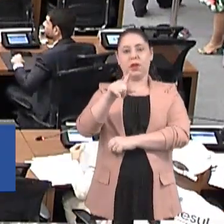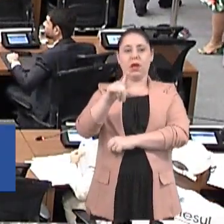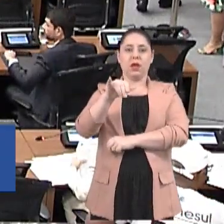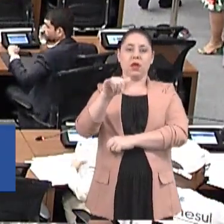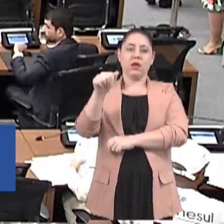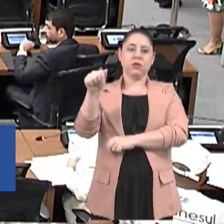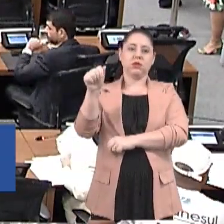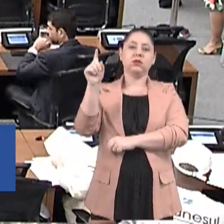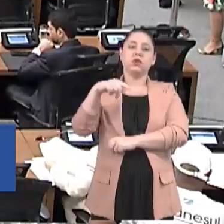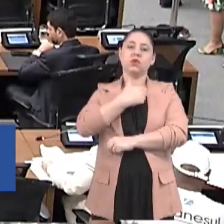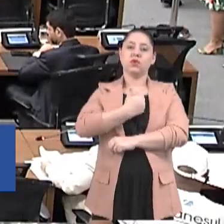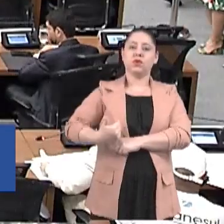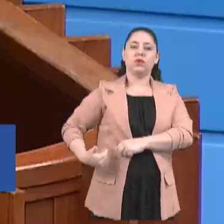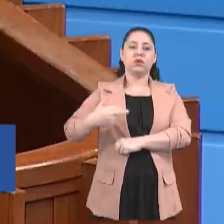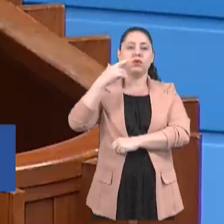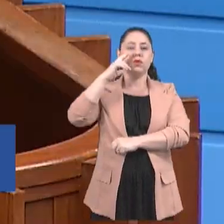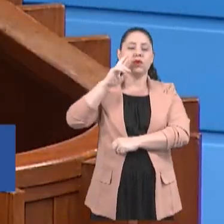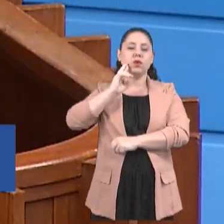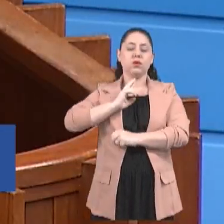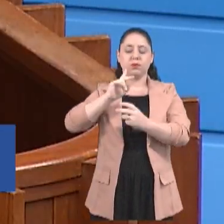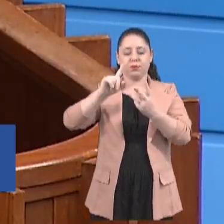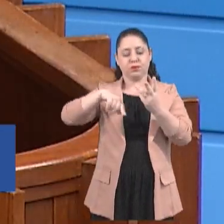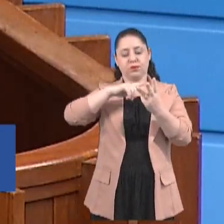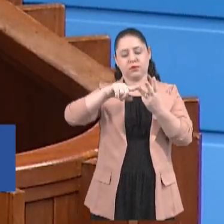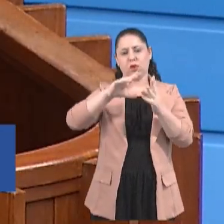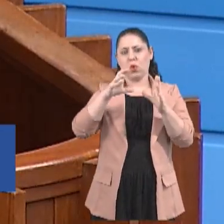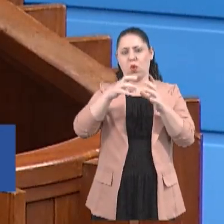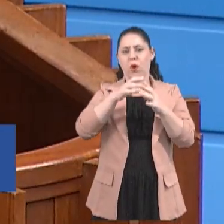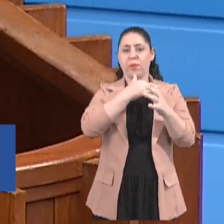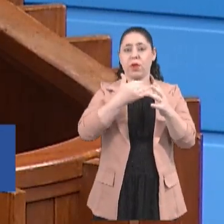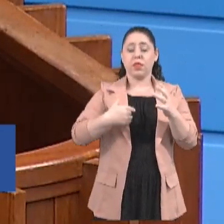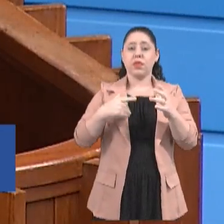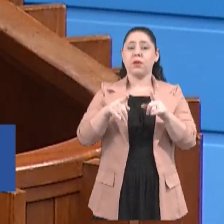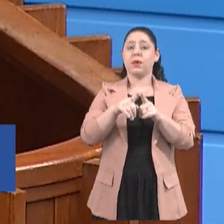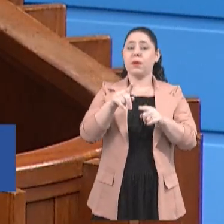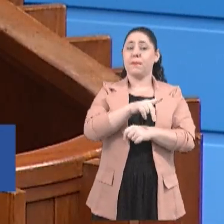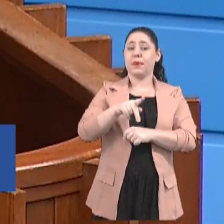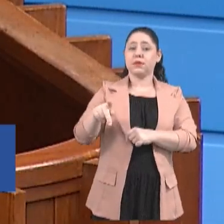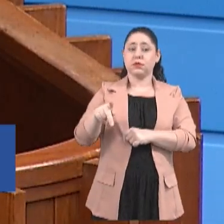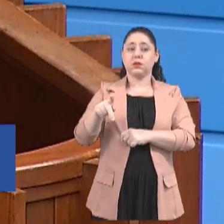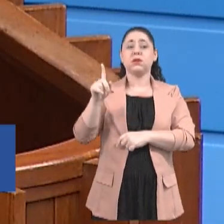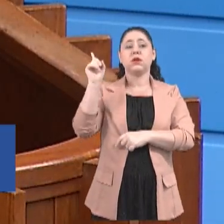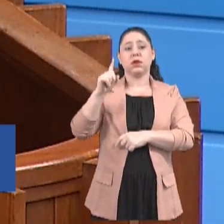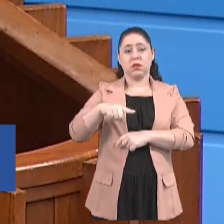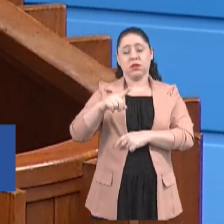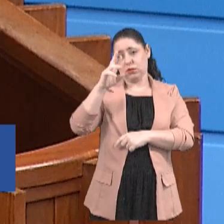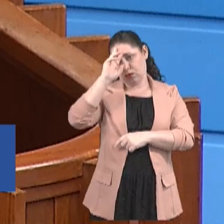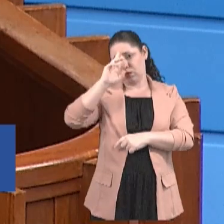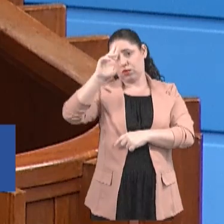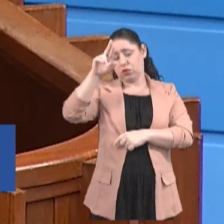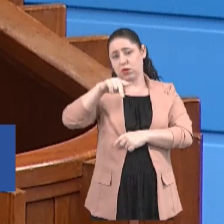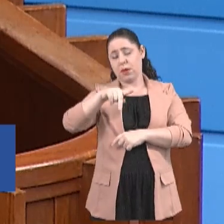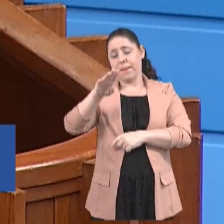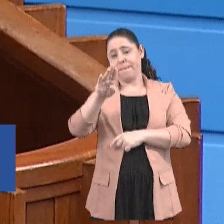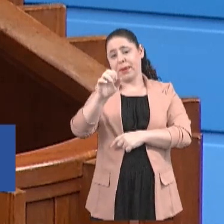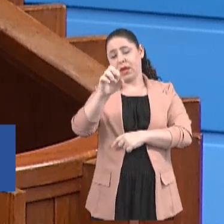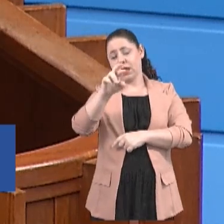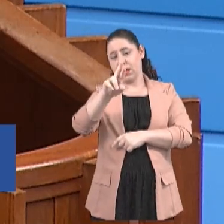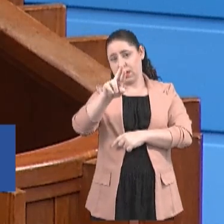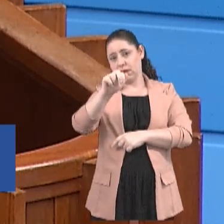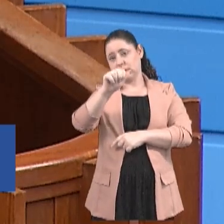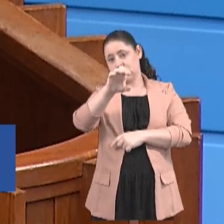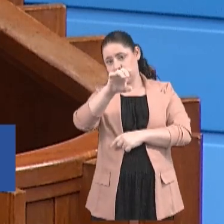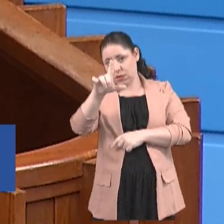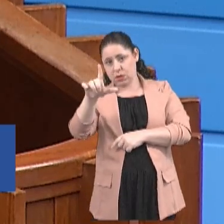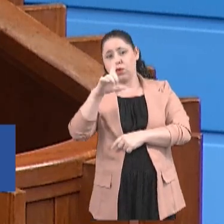com o nosso governador Eduardo Riedel, com todo o staff do governo e com o presidente e a diretoria da Bracel, onde